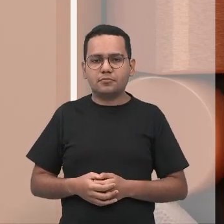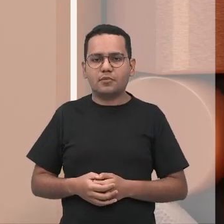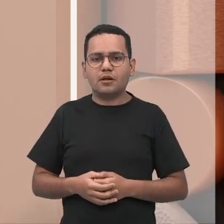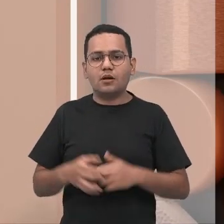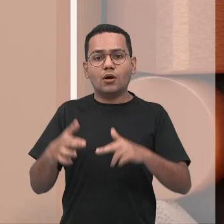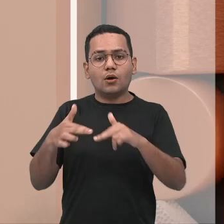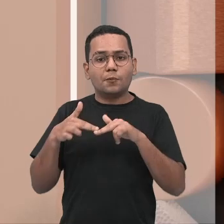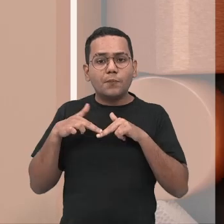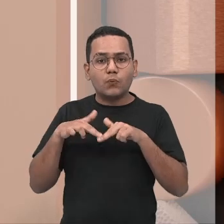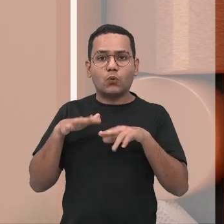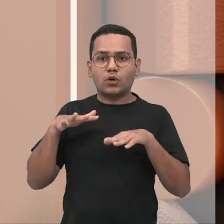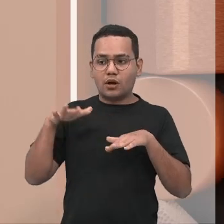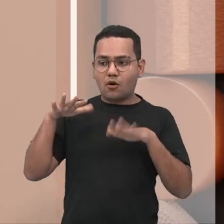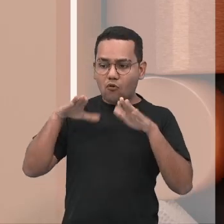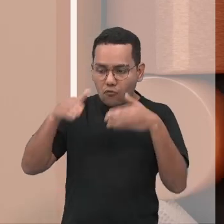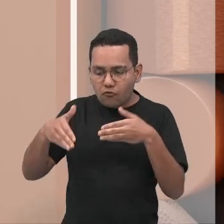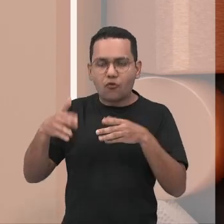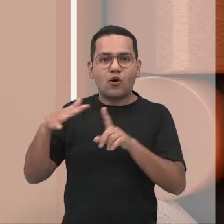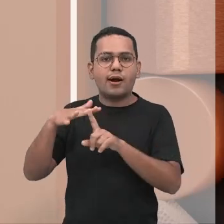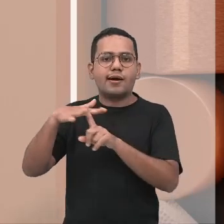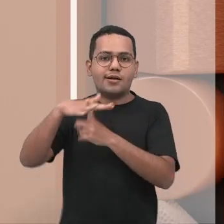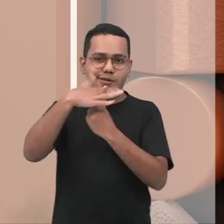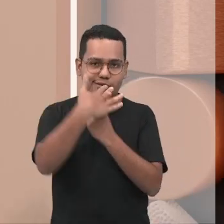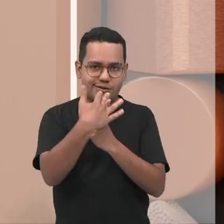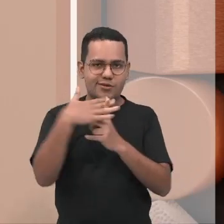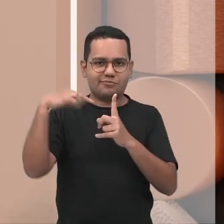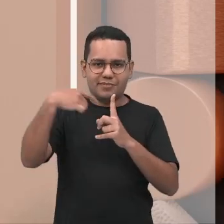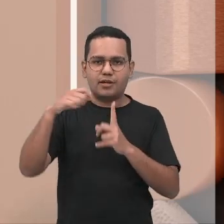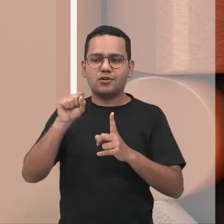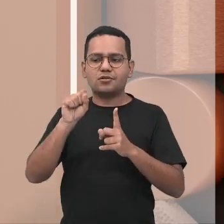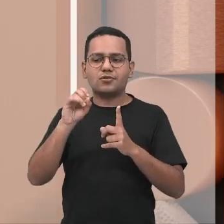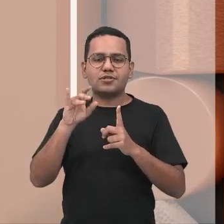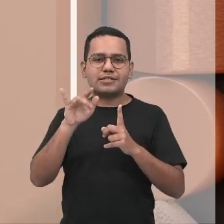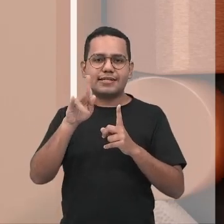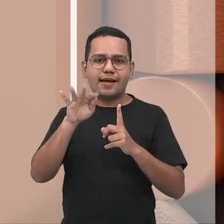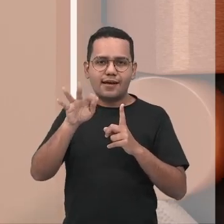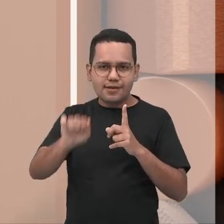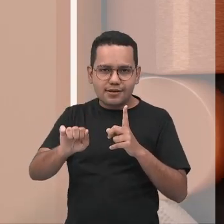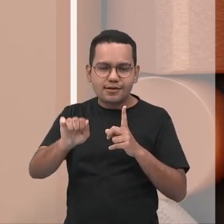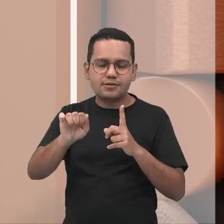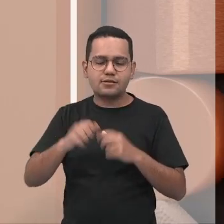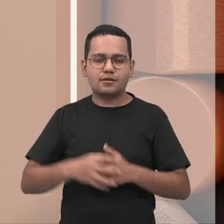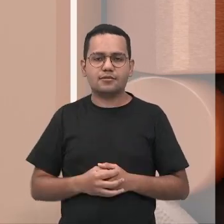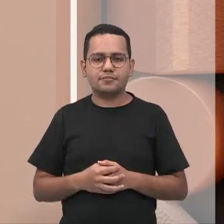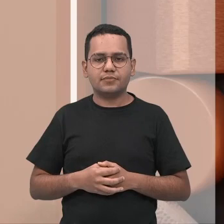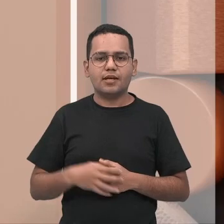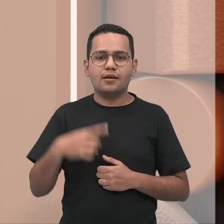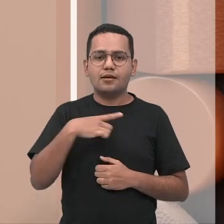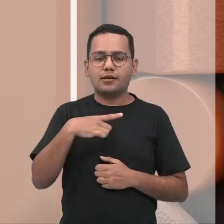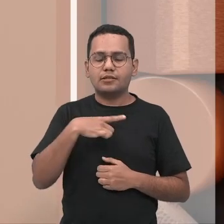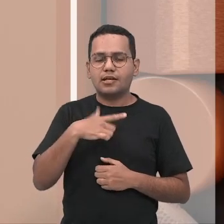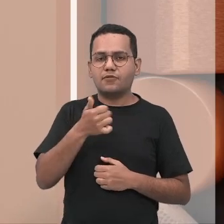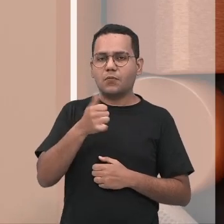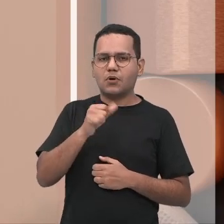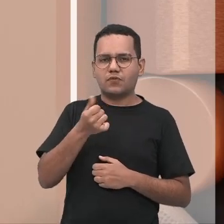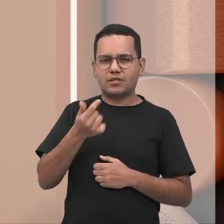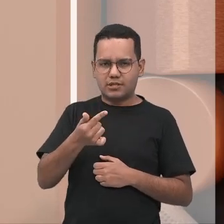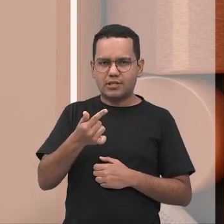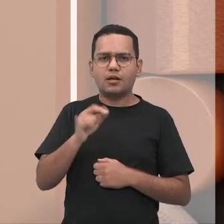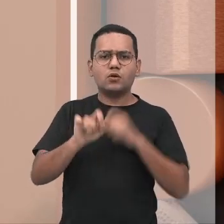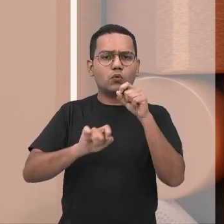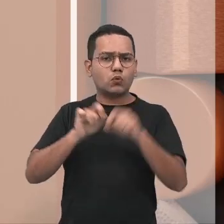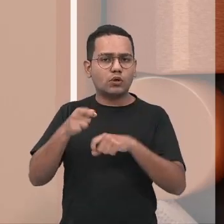de caráter socialista daquele país, que é a Revolução Russa de 1917. Esse fato contribuiu para que a